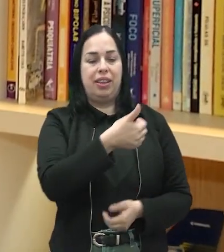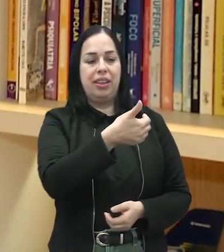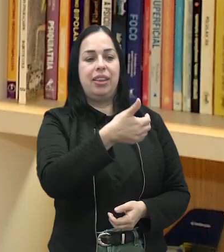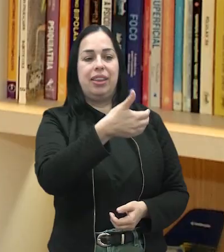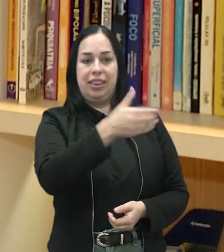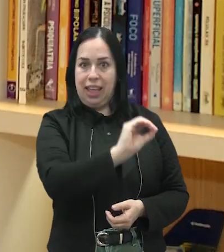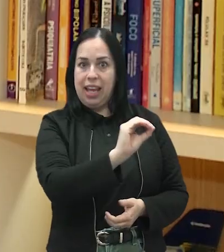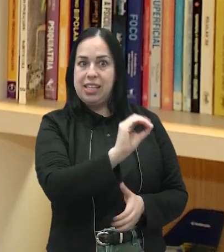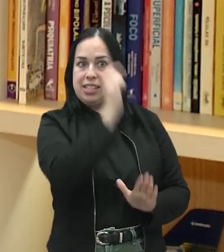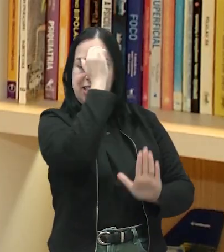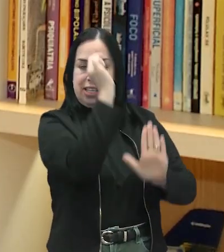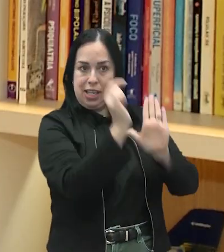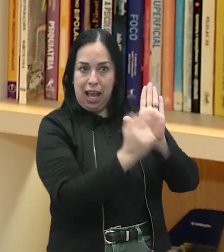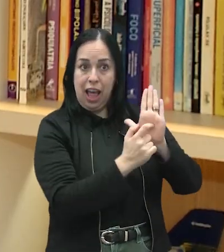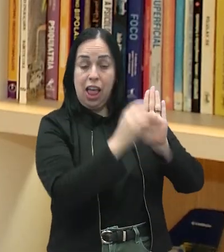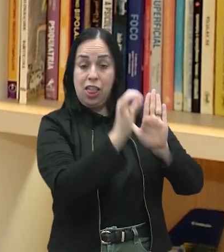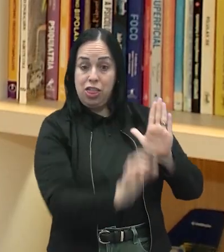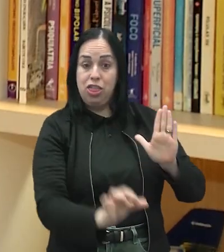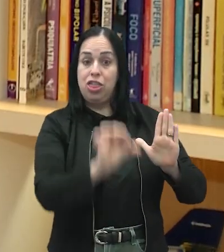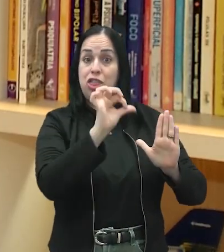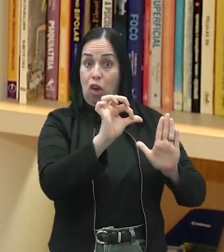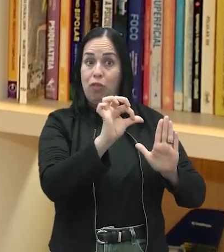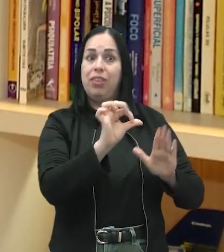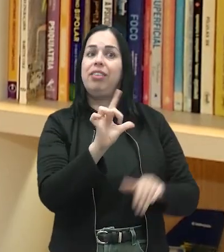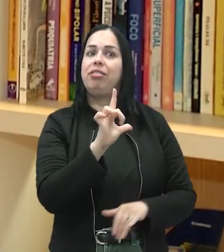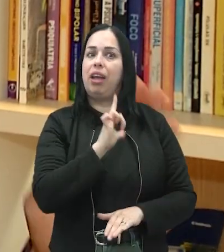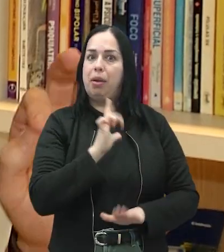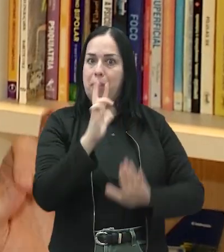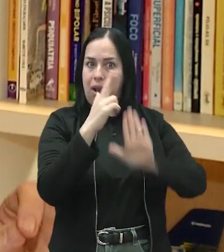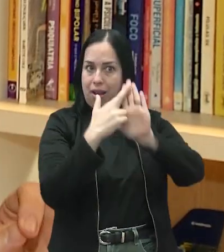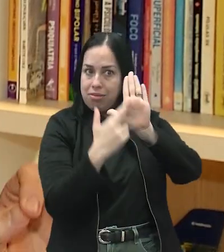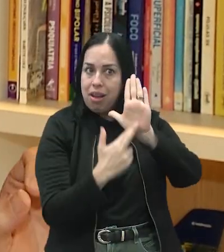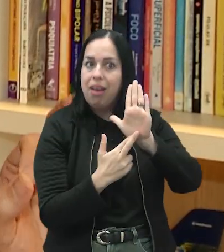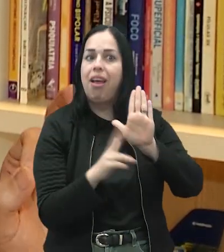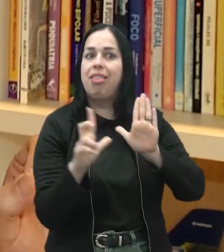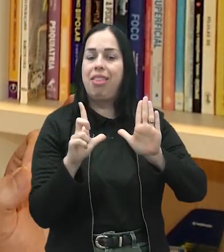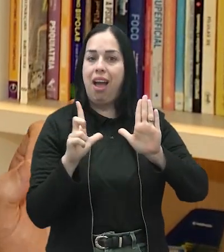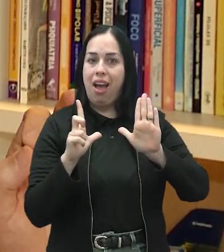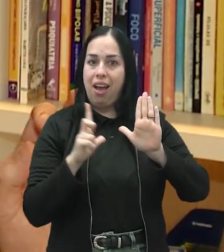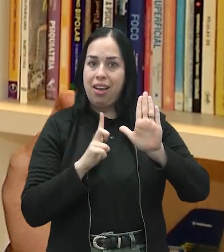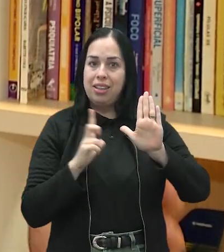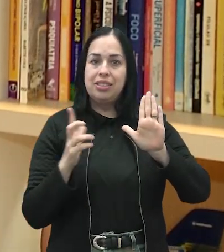10 principais IAs que nós utilizamos têm nos termos de uso a